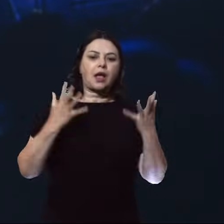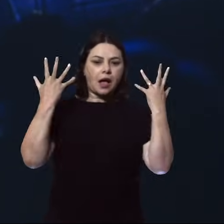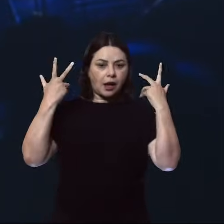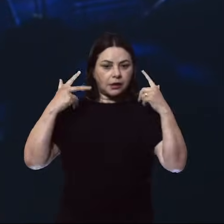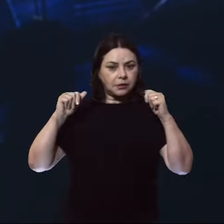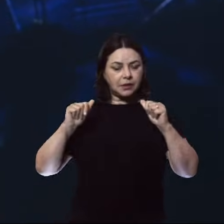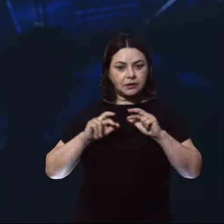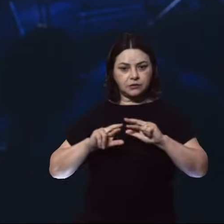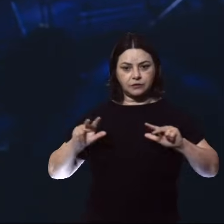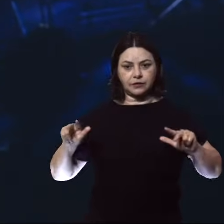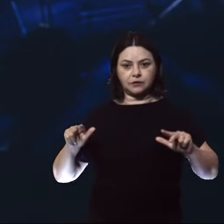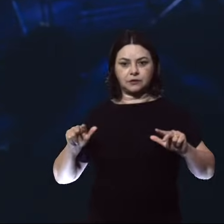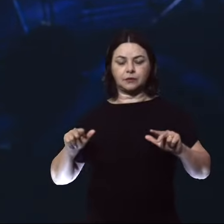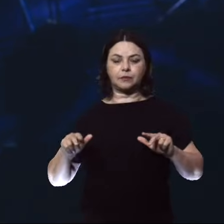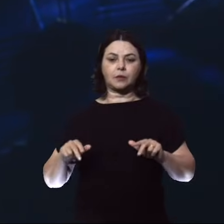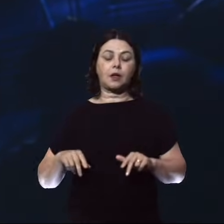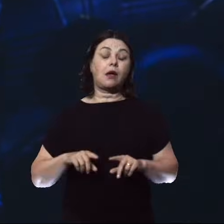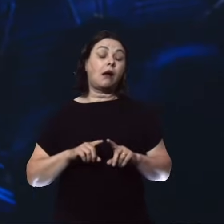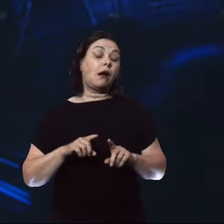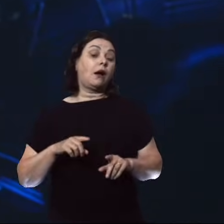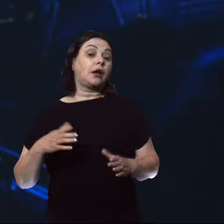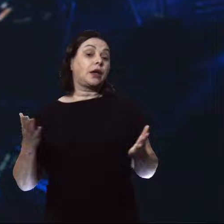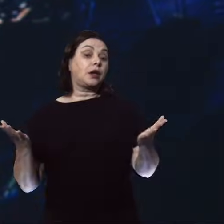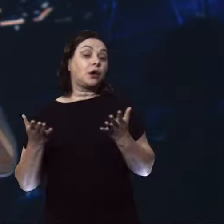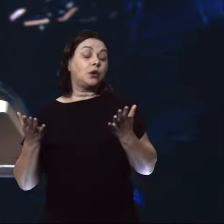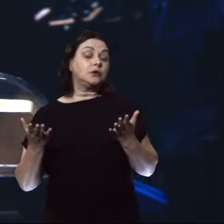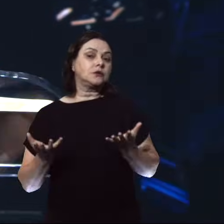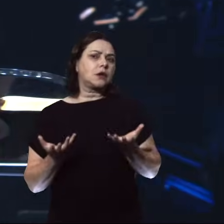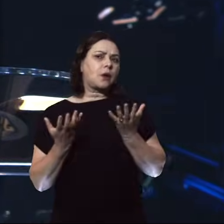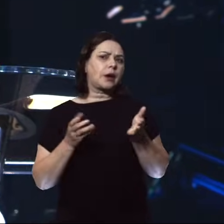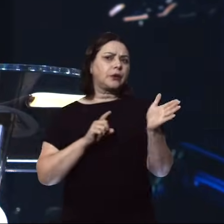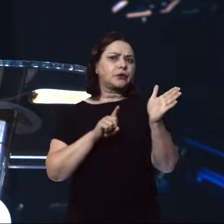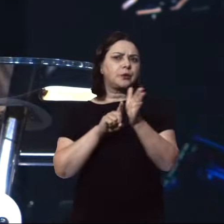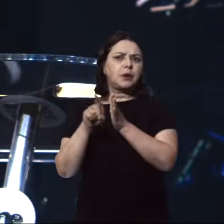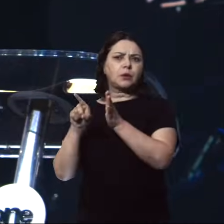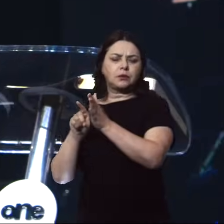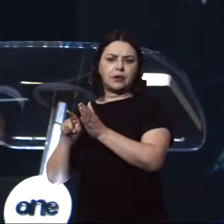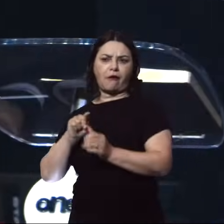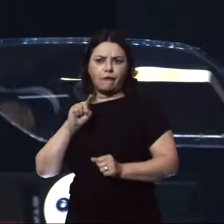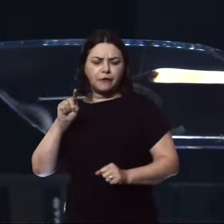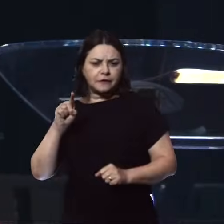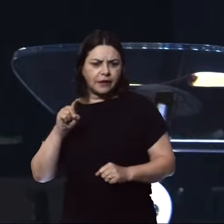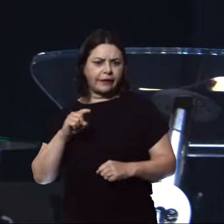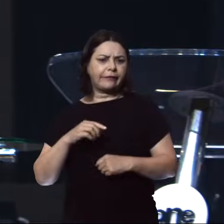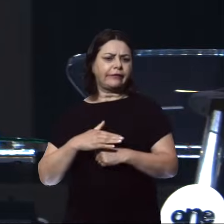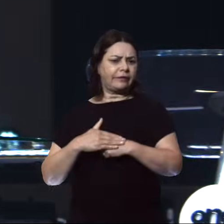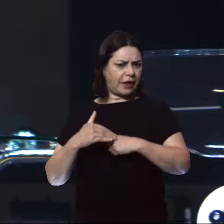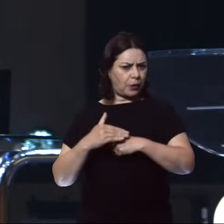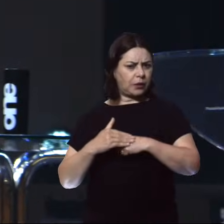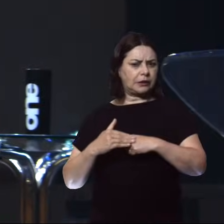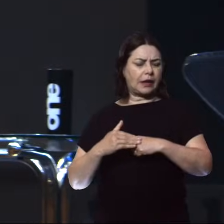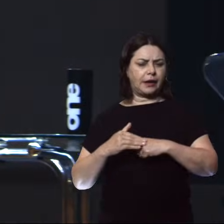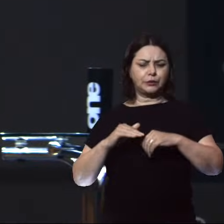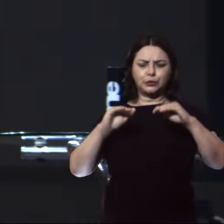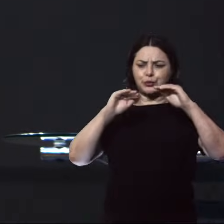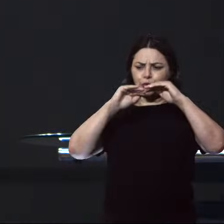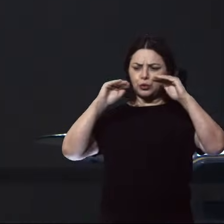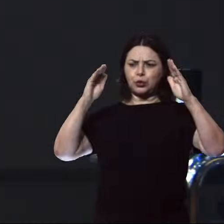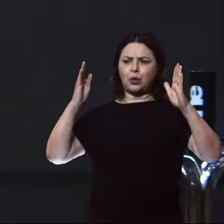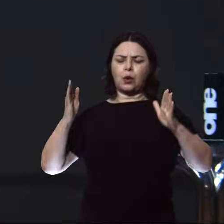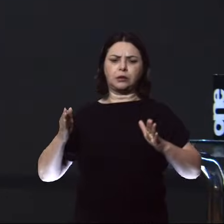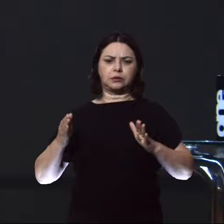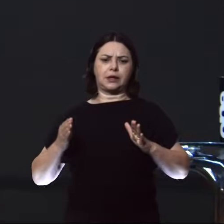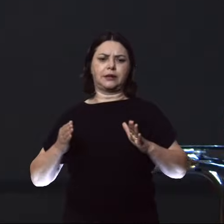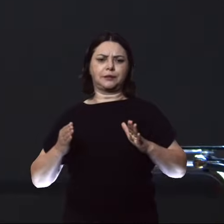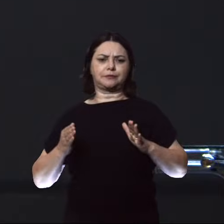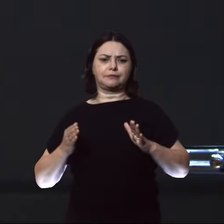A minha pergunta para você hoje é: como você tem cuidado do seu altar espiritual? O que você pretende oferecer no seu altar